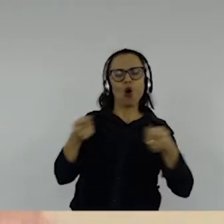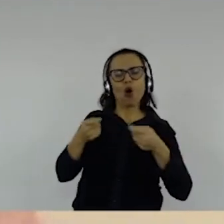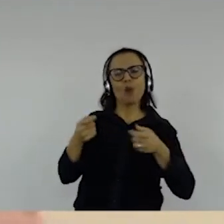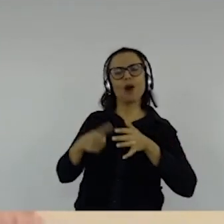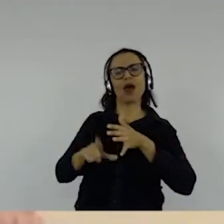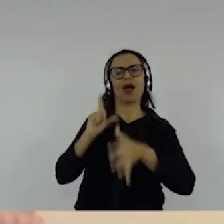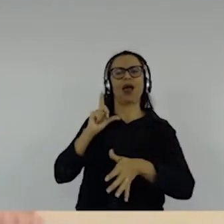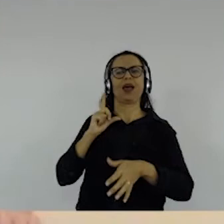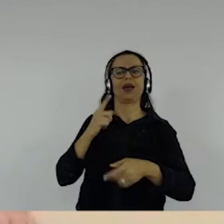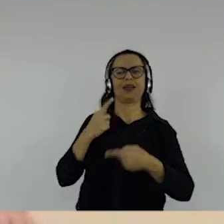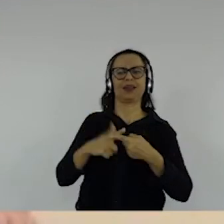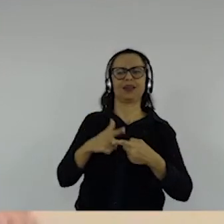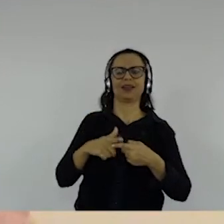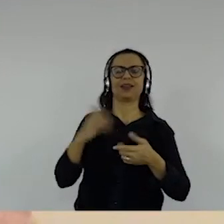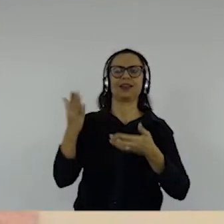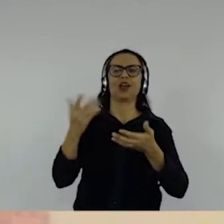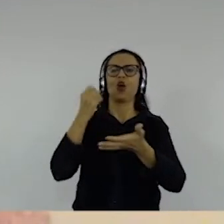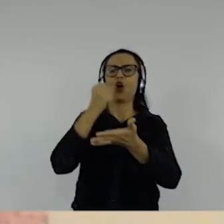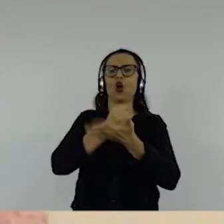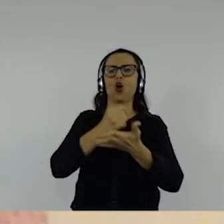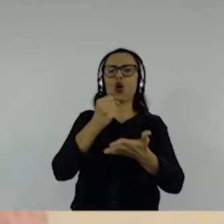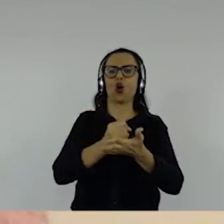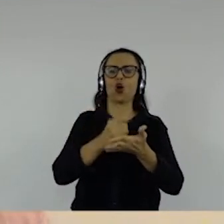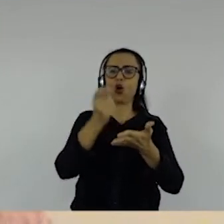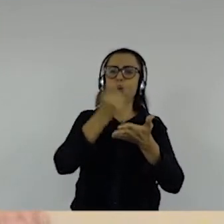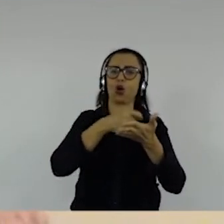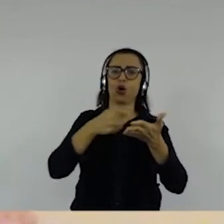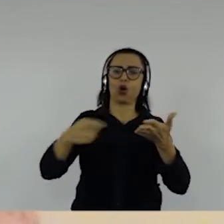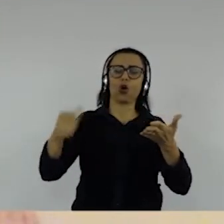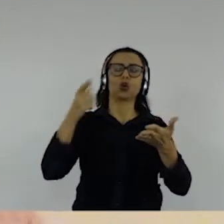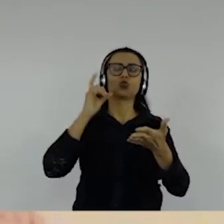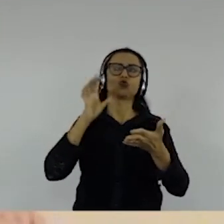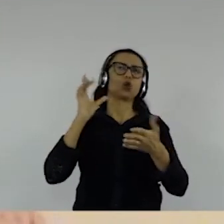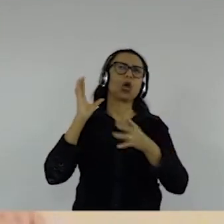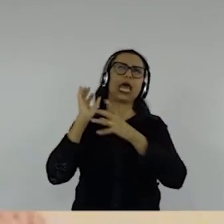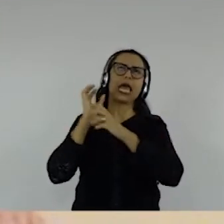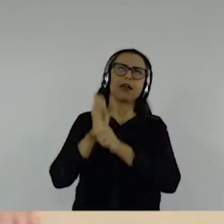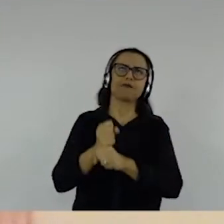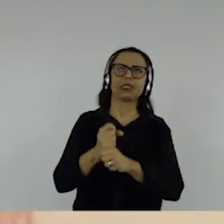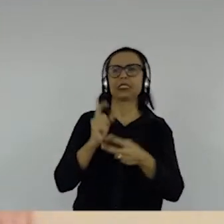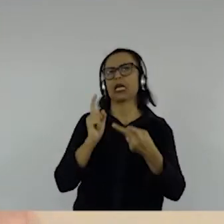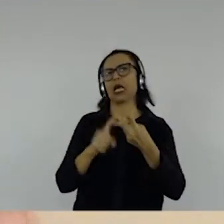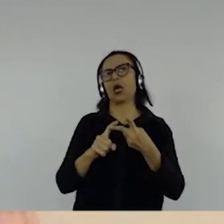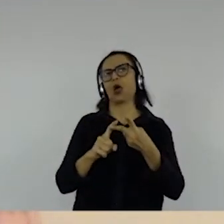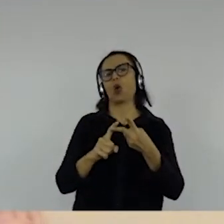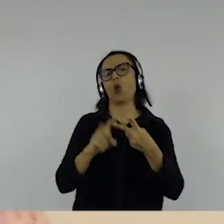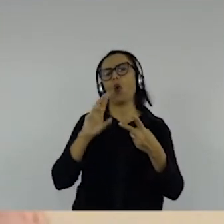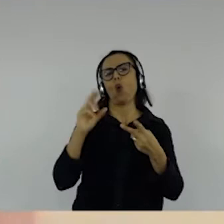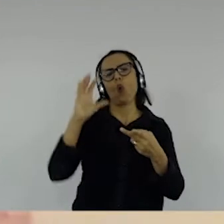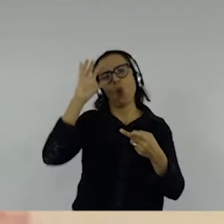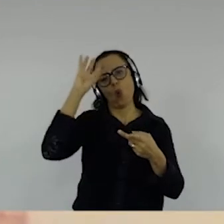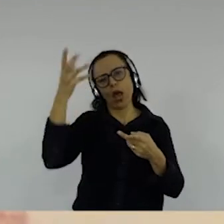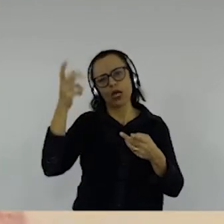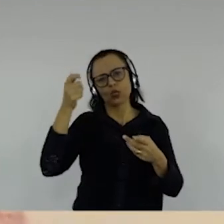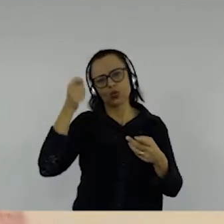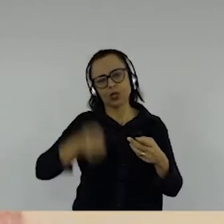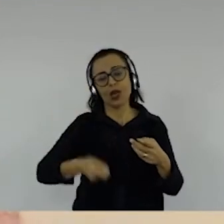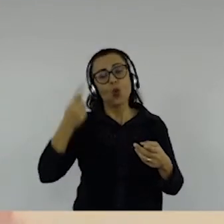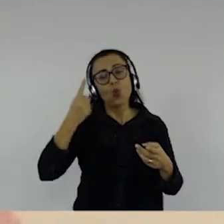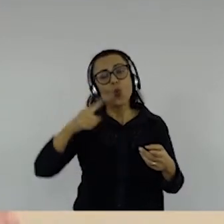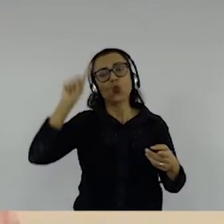o questionamento judicial do contrato, seja para efeitos de revisão, seja para efeitos de resolução, como uma última